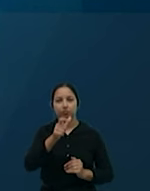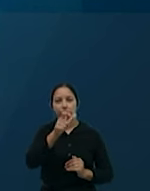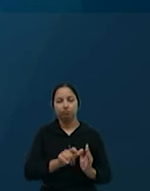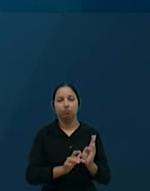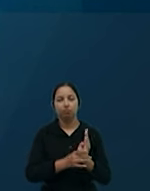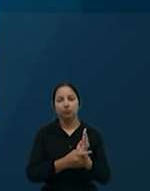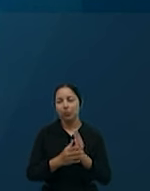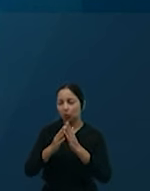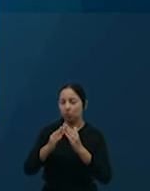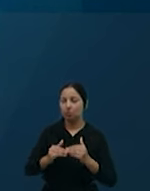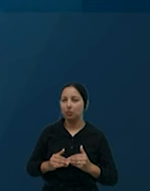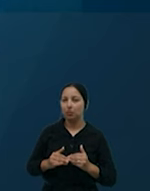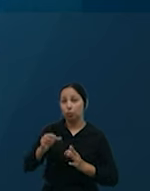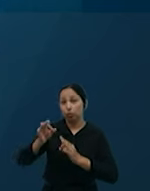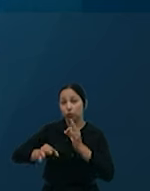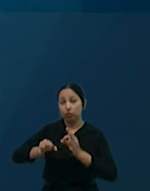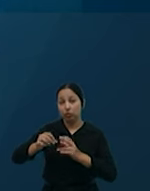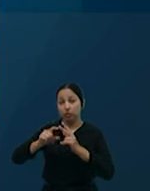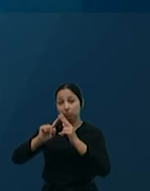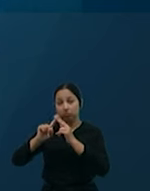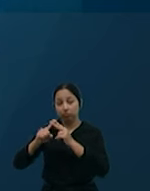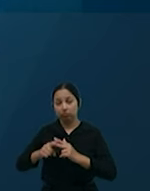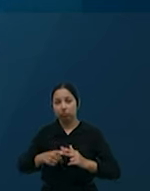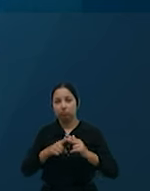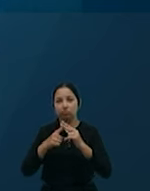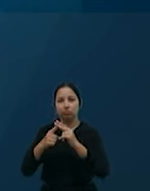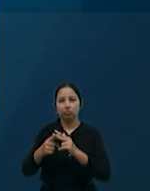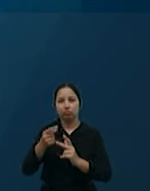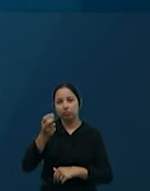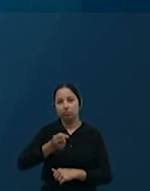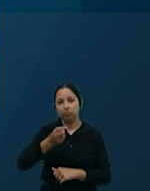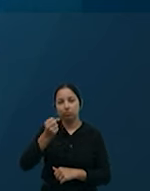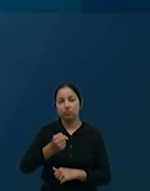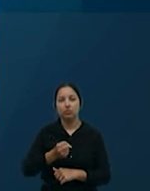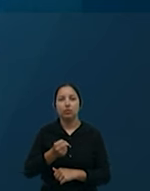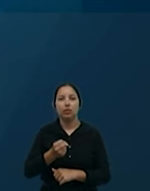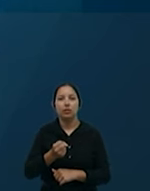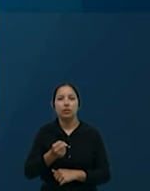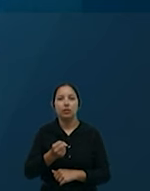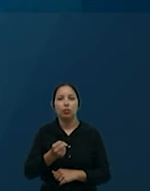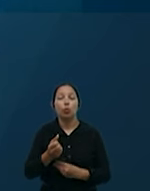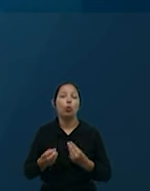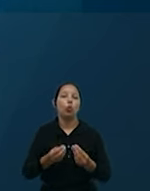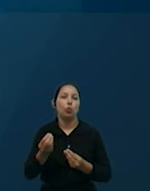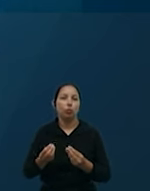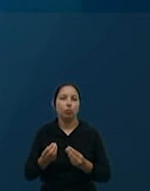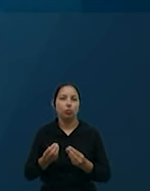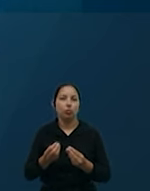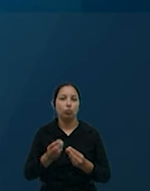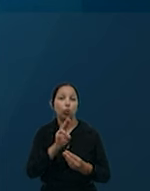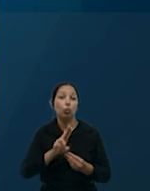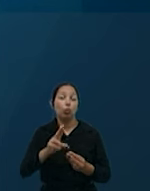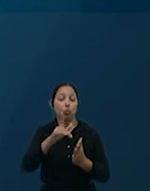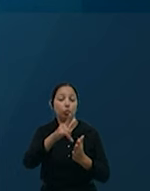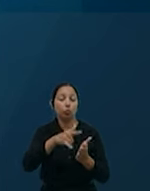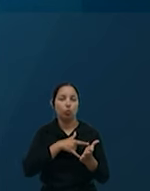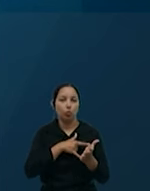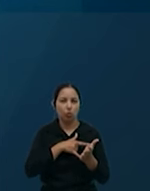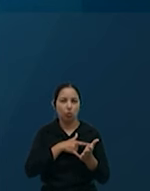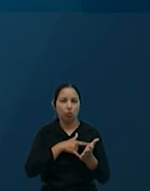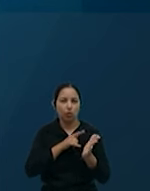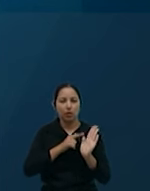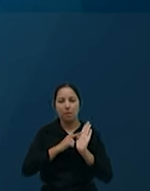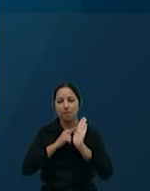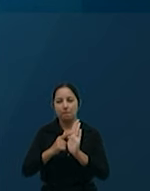um benefício previdenciário a partir de documentos que não foram juntados na via administrativa, somente na via judicial. A